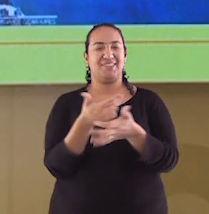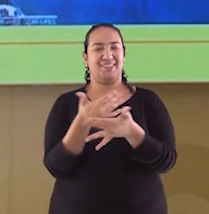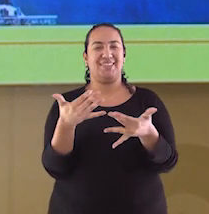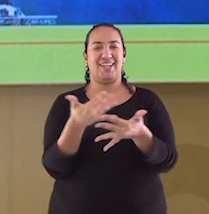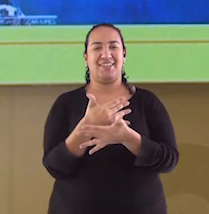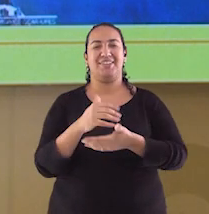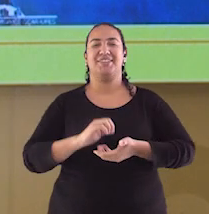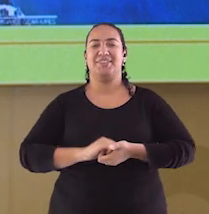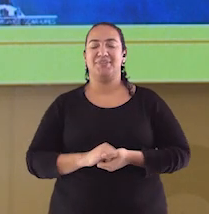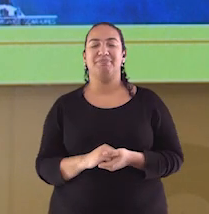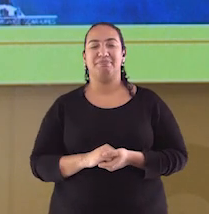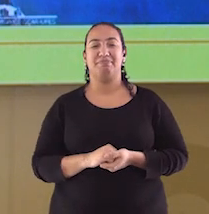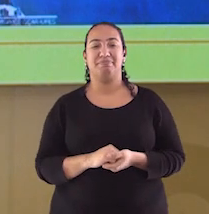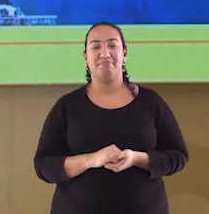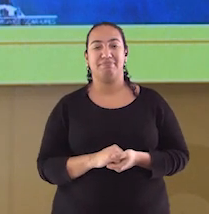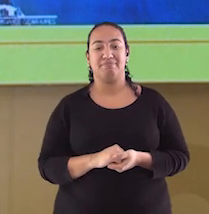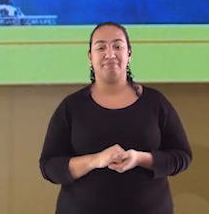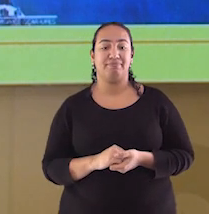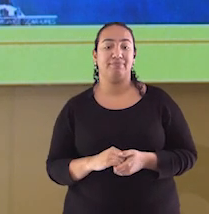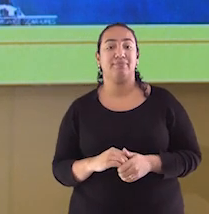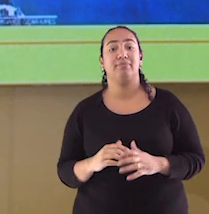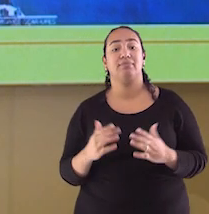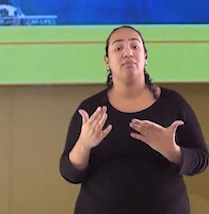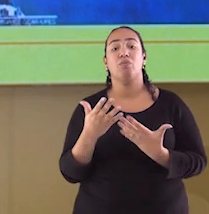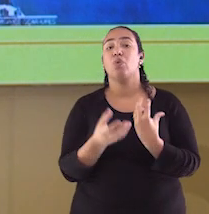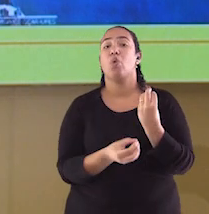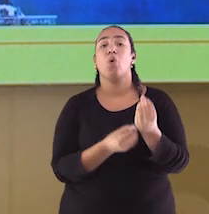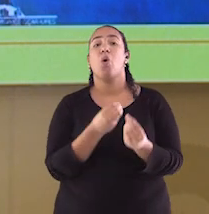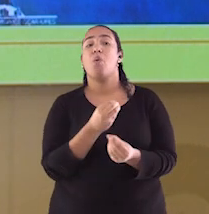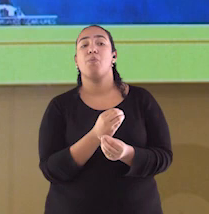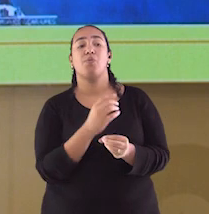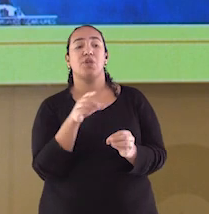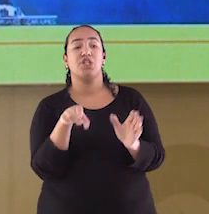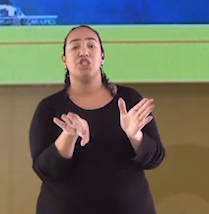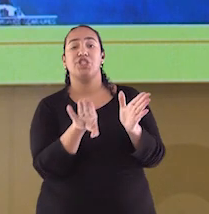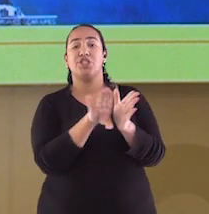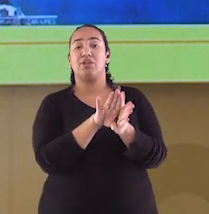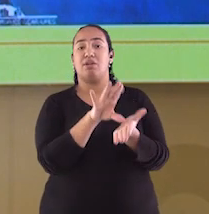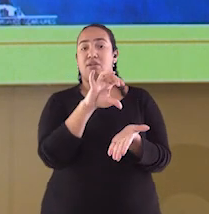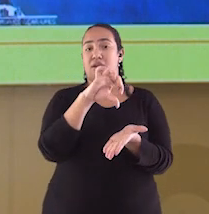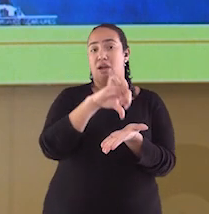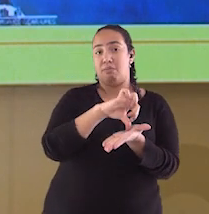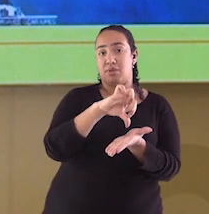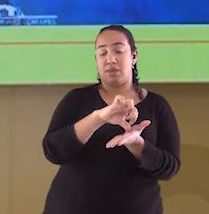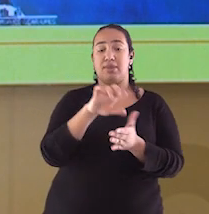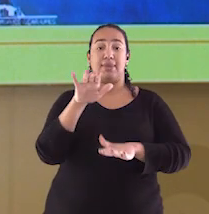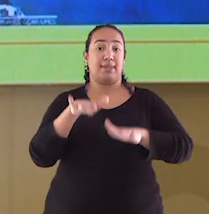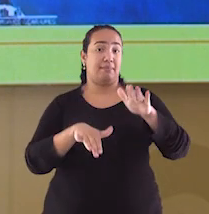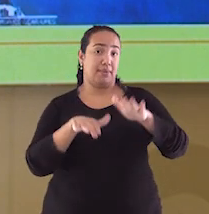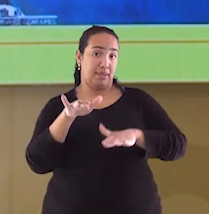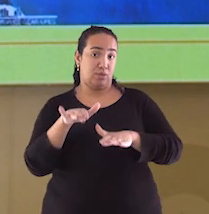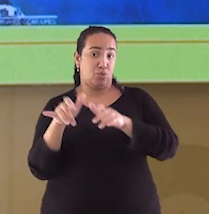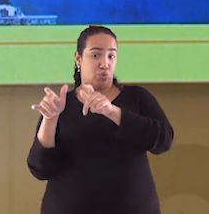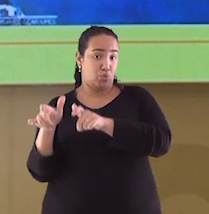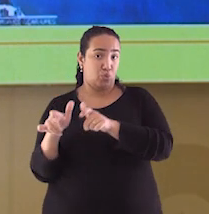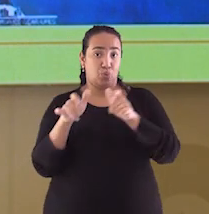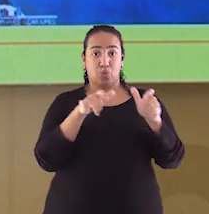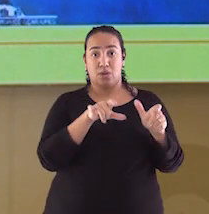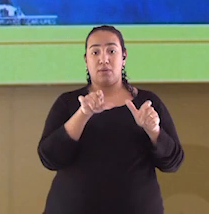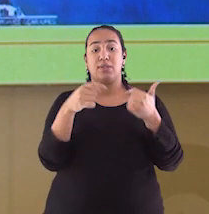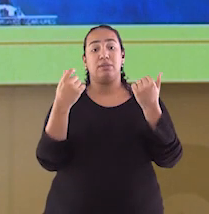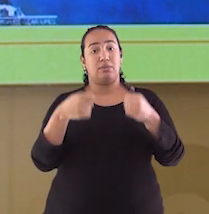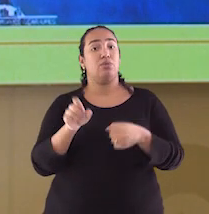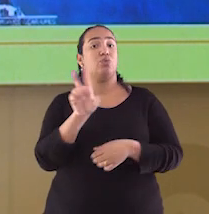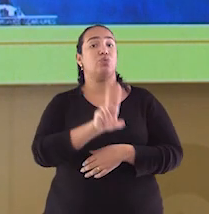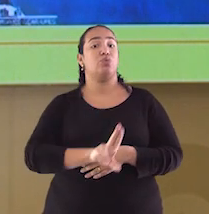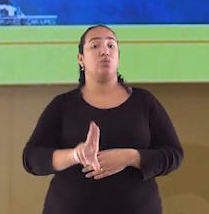verdadeira cidade. Para chegar na capital, dependendo do lugar de onde você vai, você precisa usar